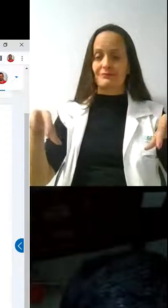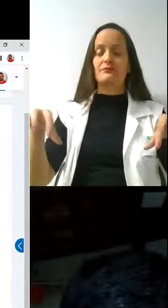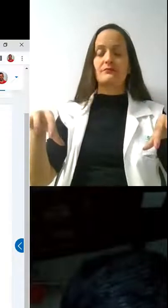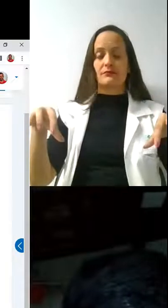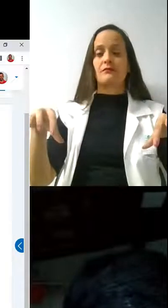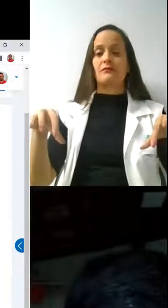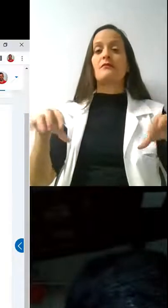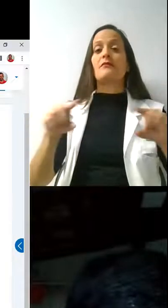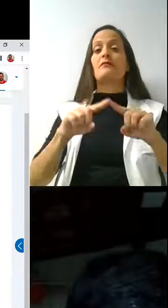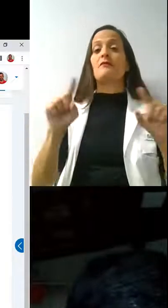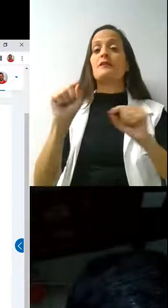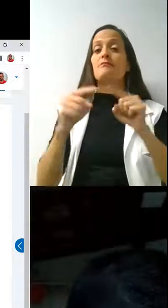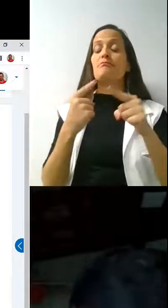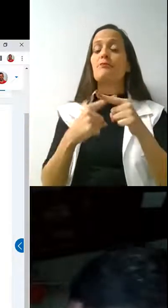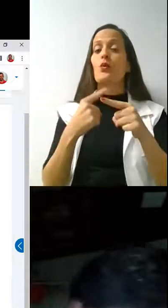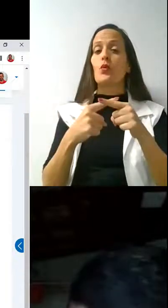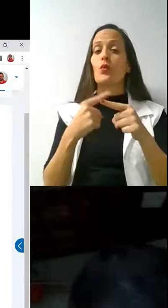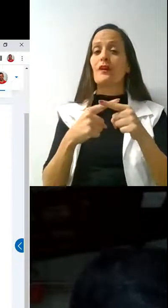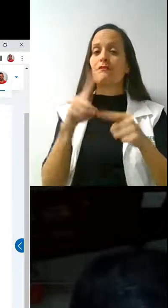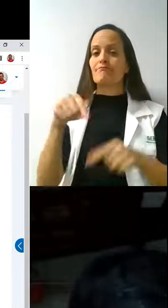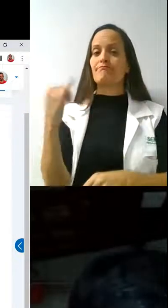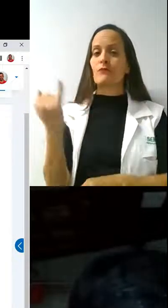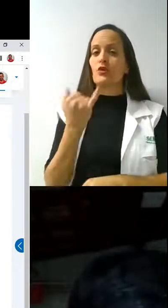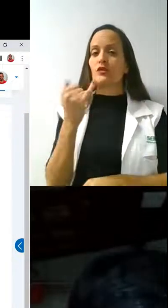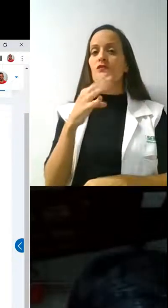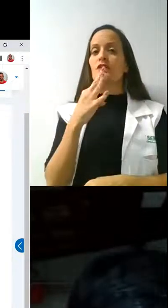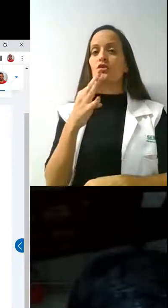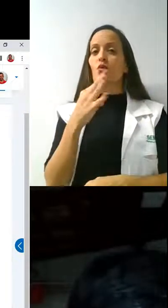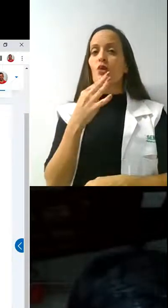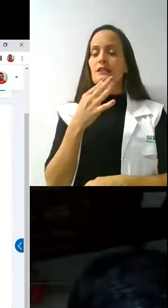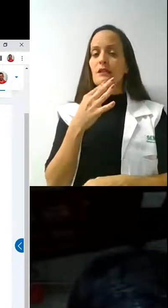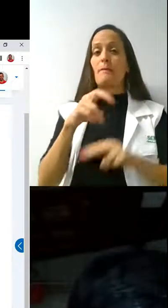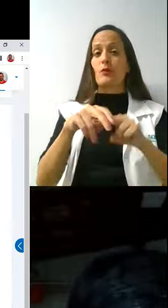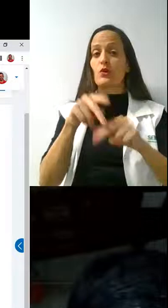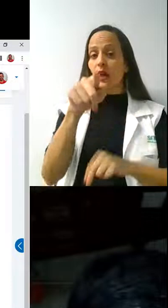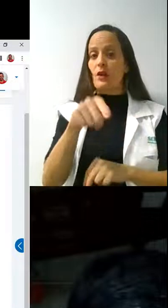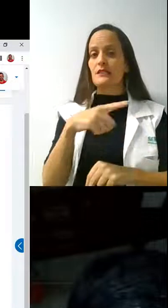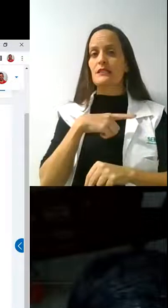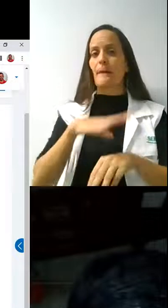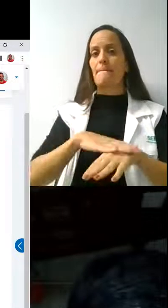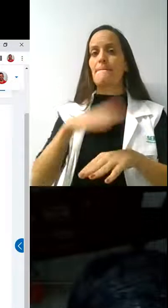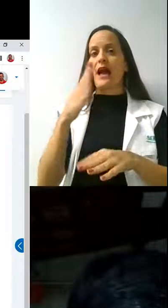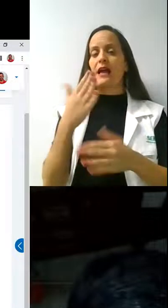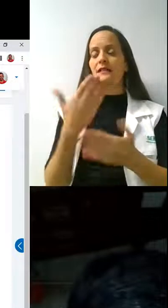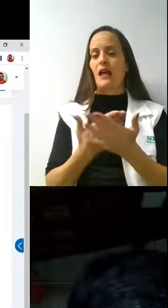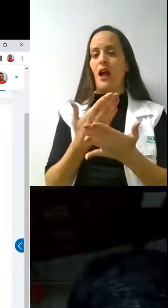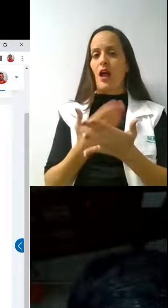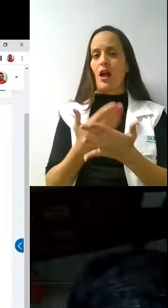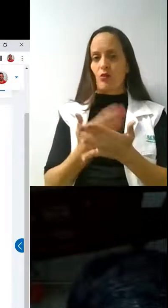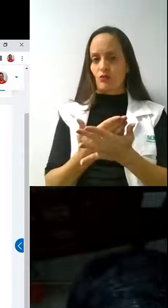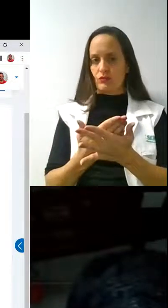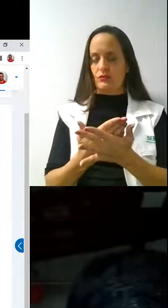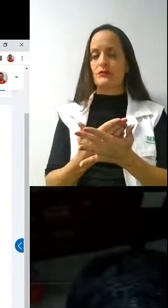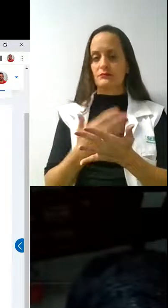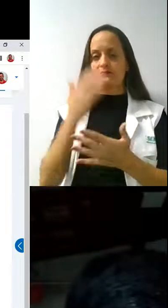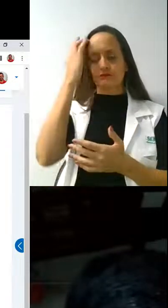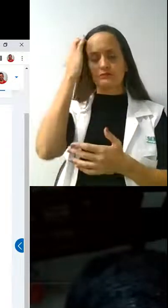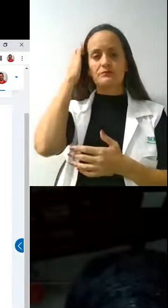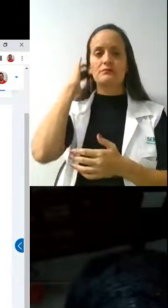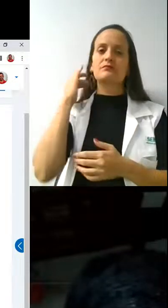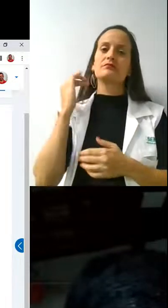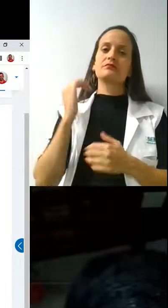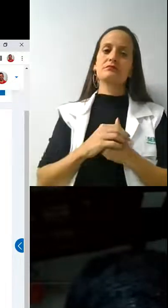coletivo, certo? Inclusive tem mais webs aqui justamente por causa disso, né? Então a gente praticamente vai fazer duas UCs ao mesmo